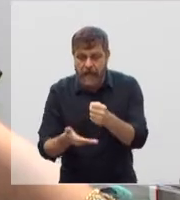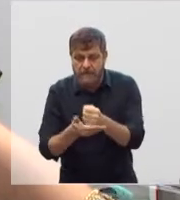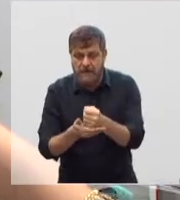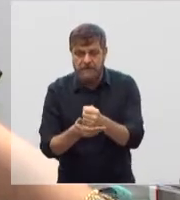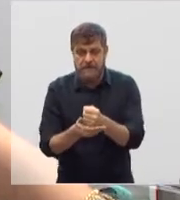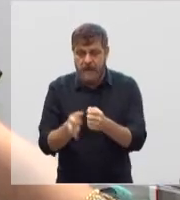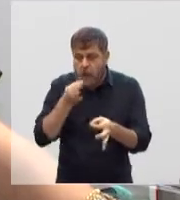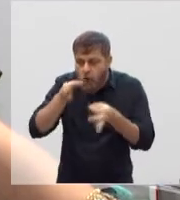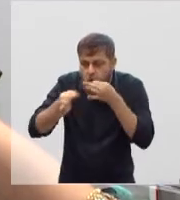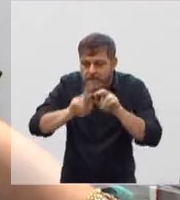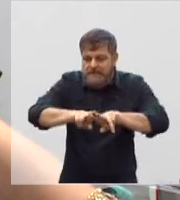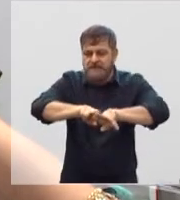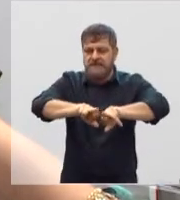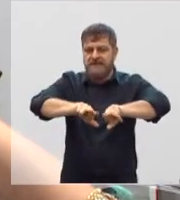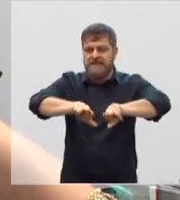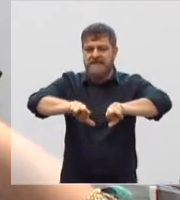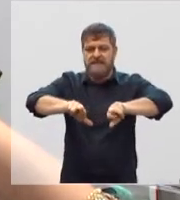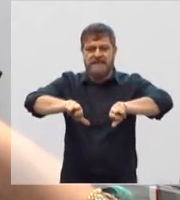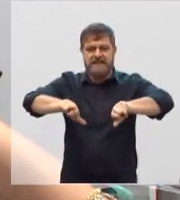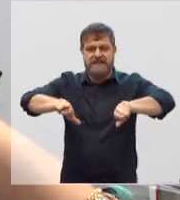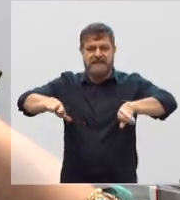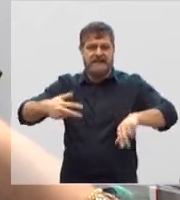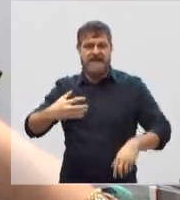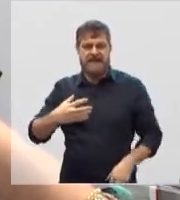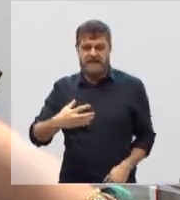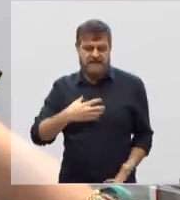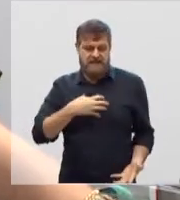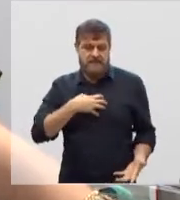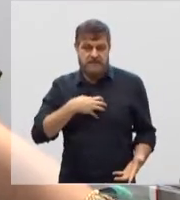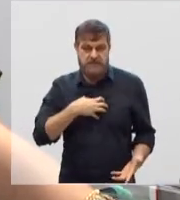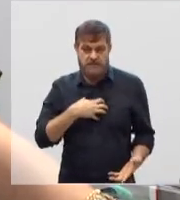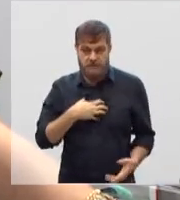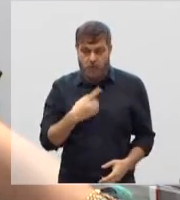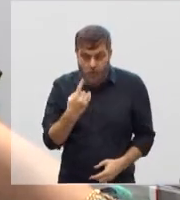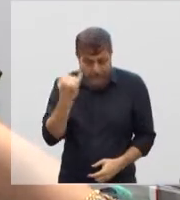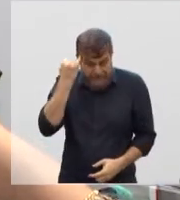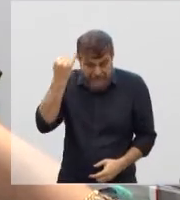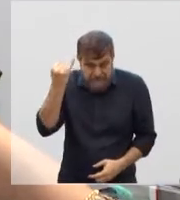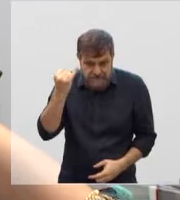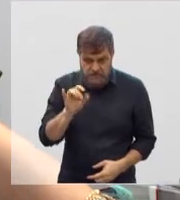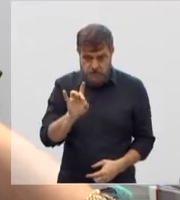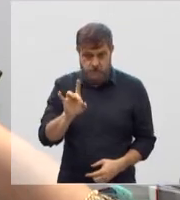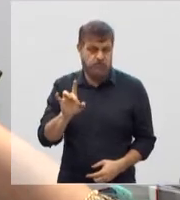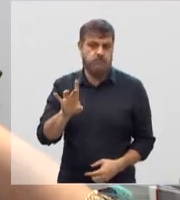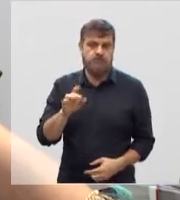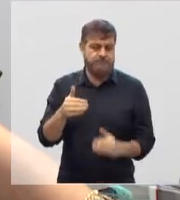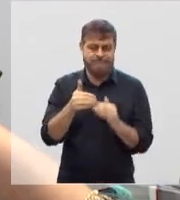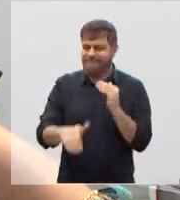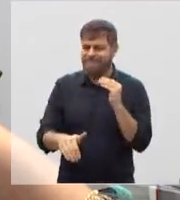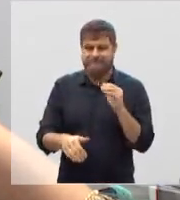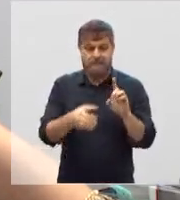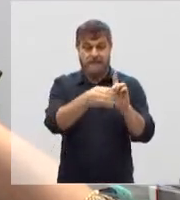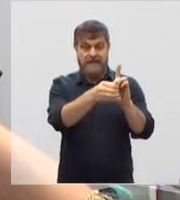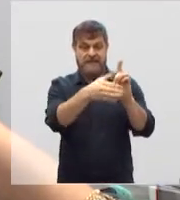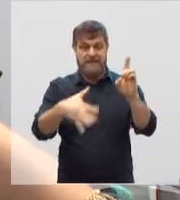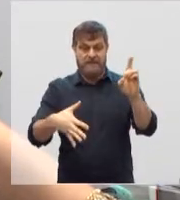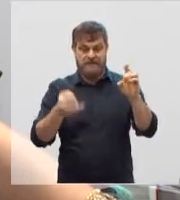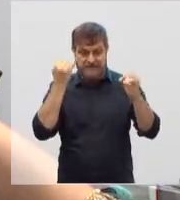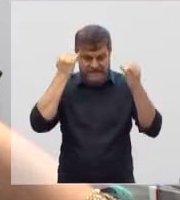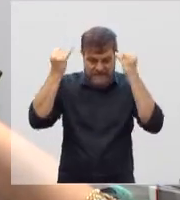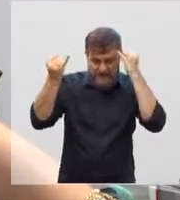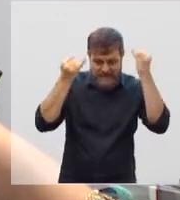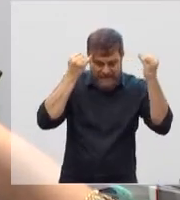parte do seguinte princípio: pluralidade. Não tem jeito de você ter democracia com um pensamento único. Isso não tem a ver com o